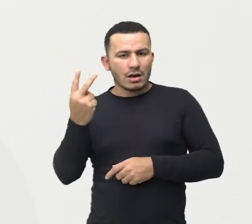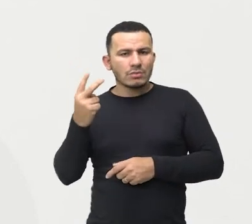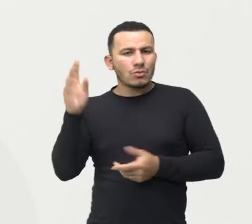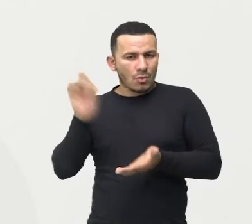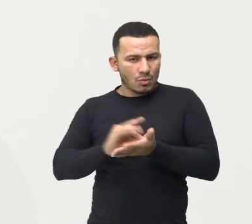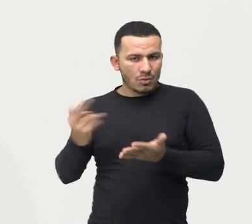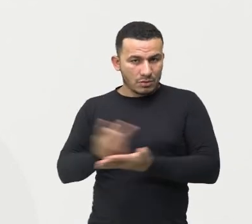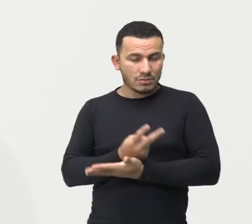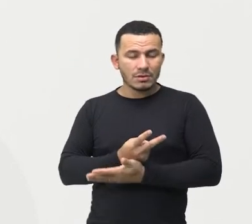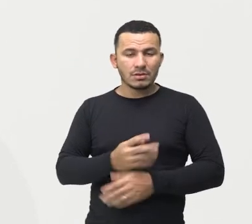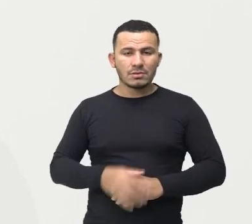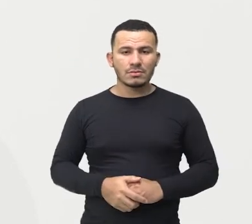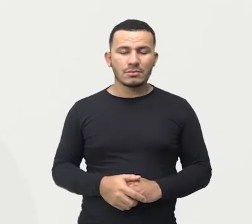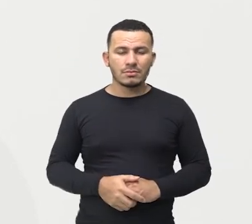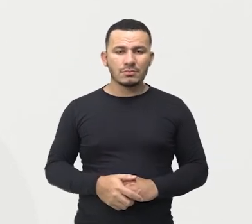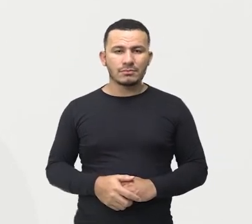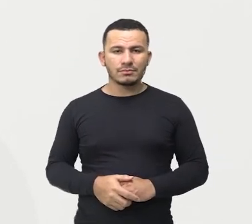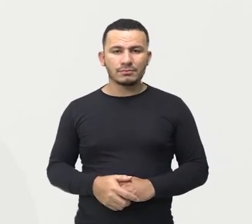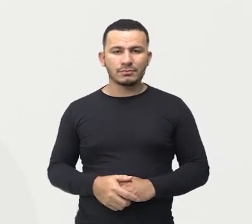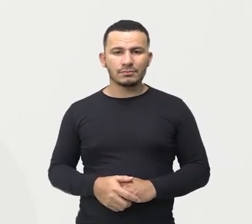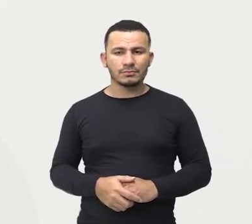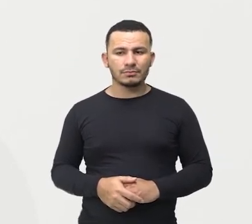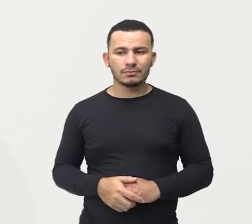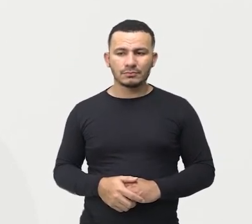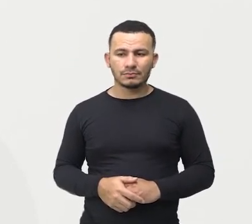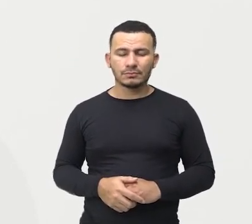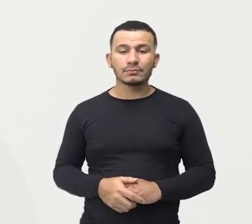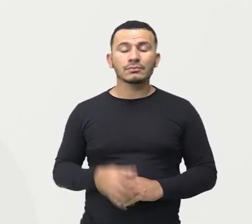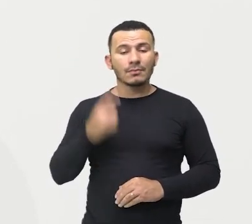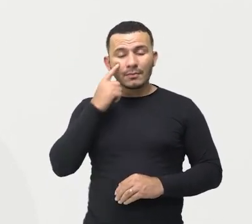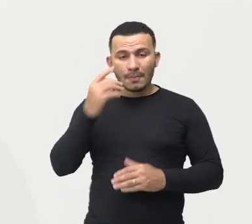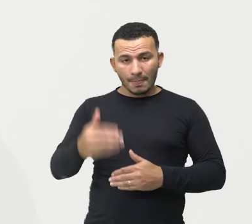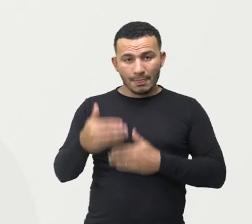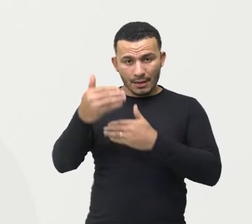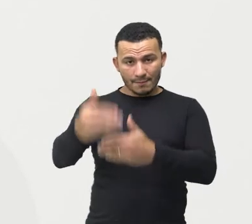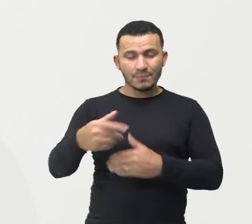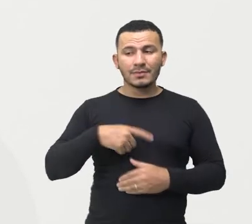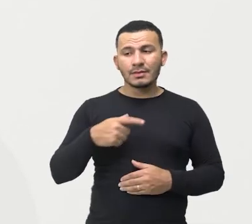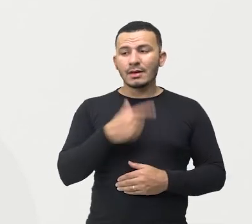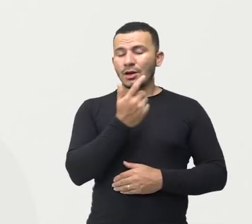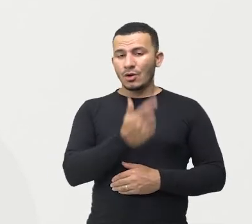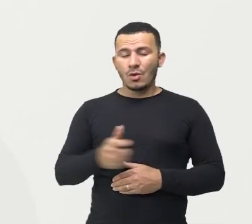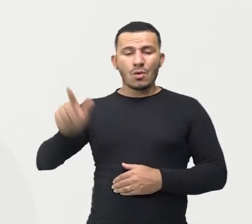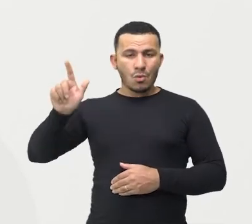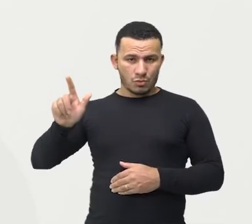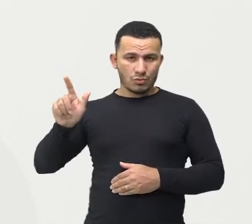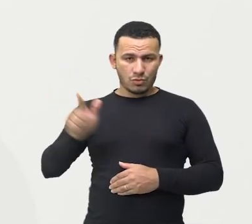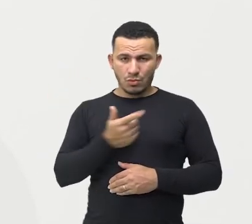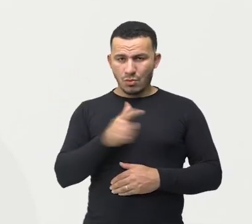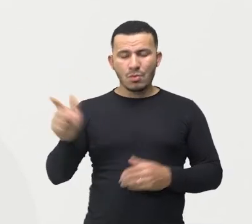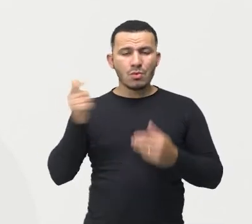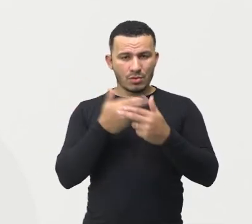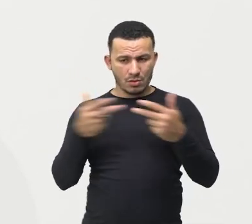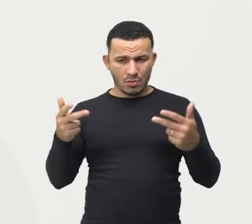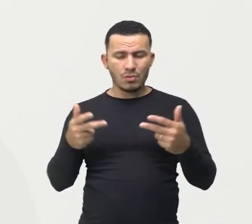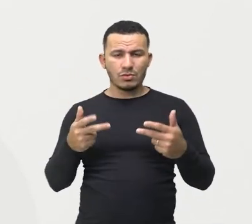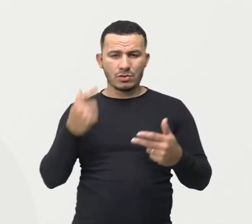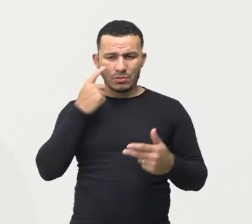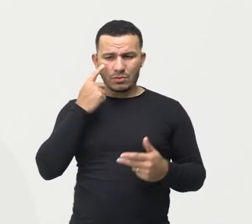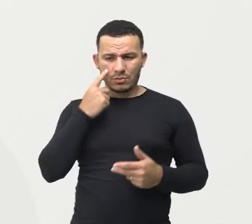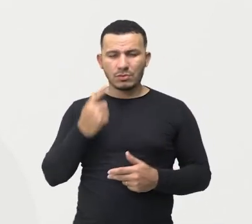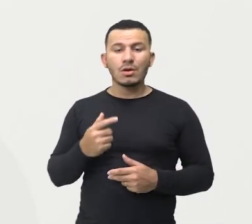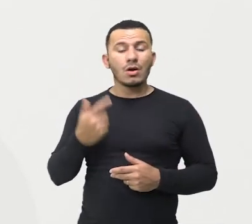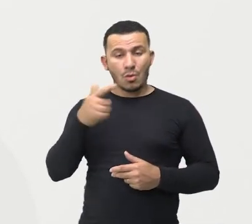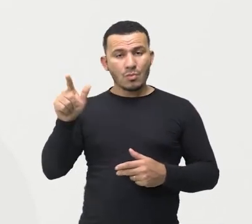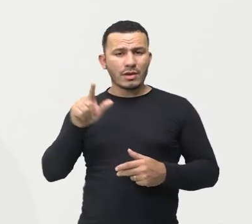fato. Mais adiante, a gente encontrou também uma outra fala de uma pessoa aqui.